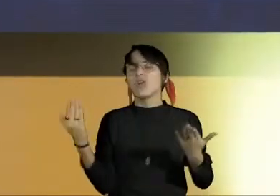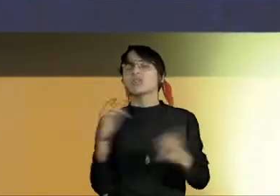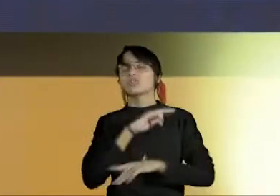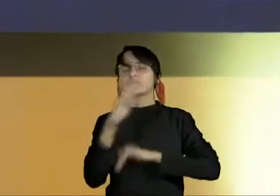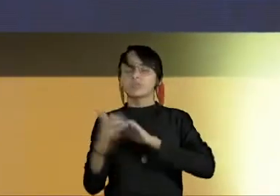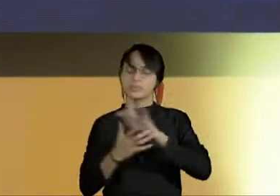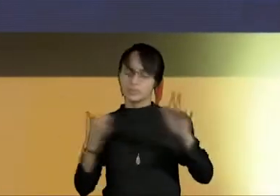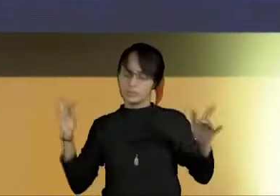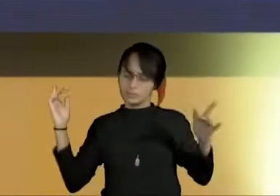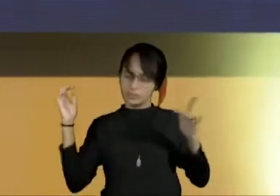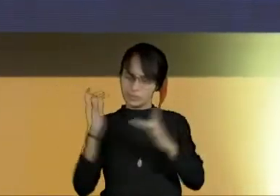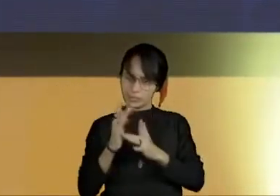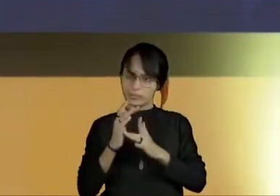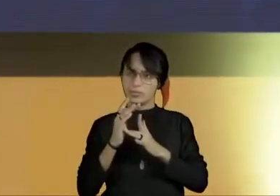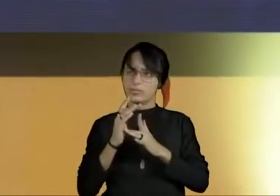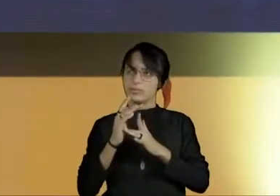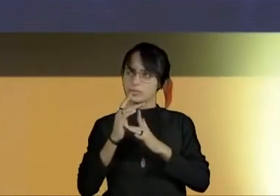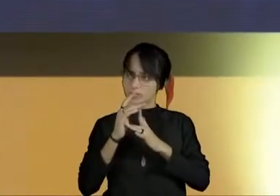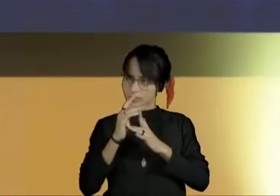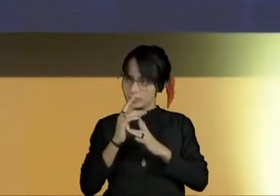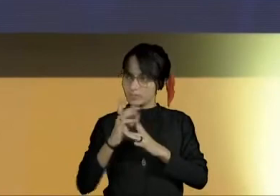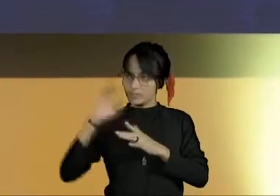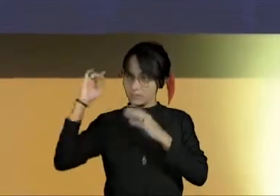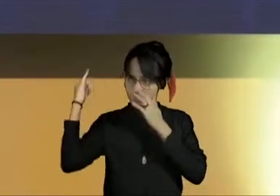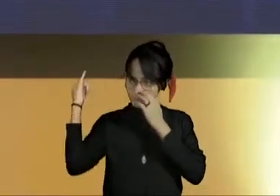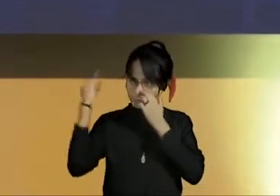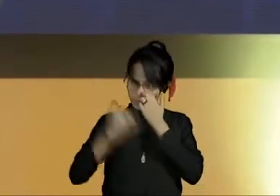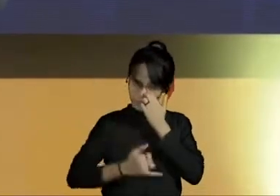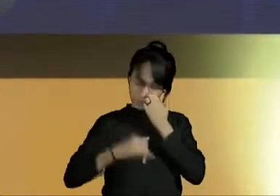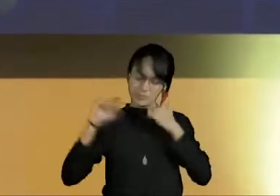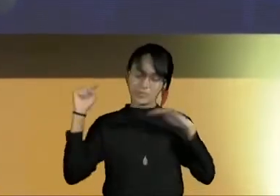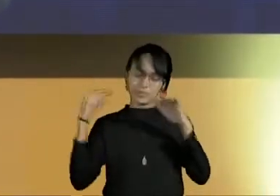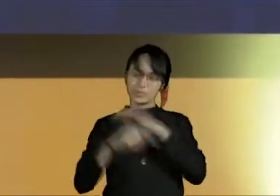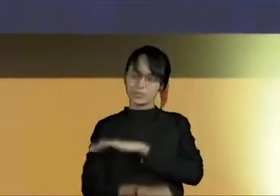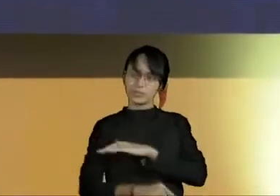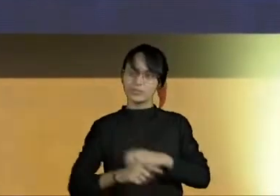de Jesus. Fala no profundo.